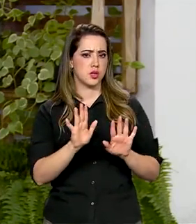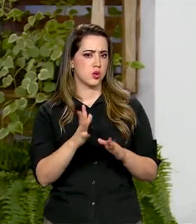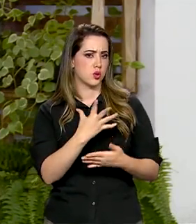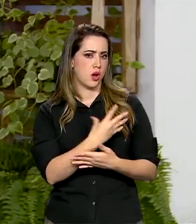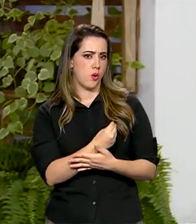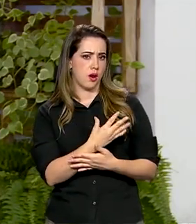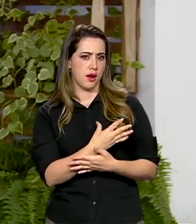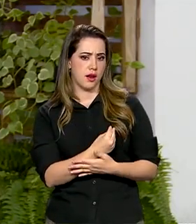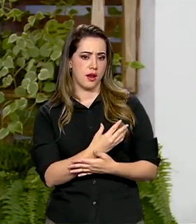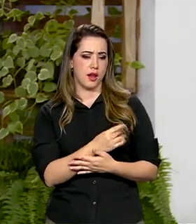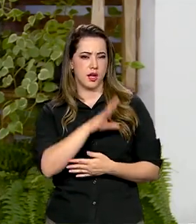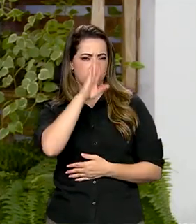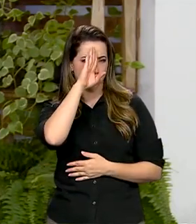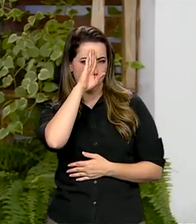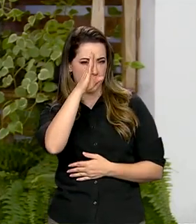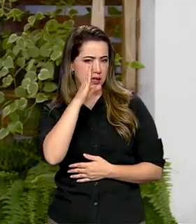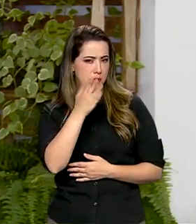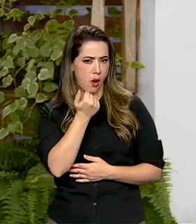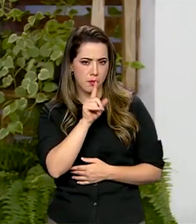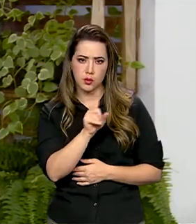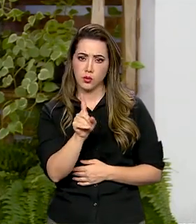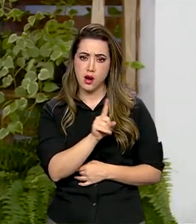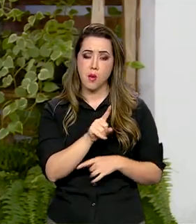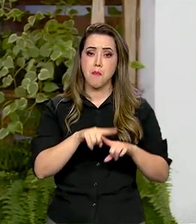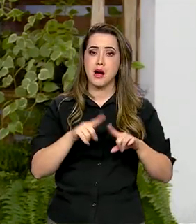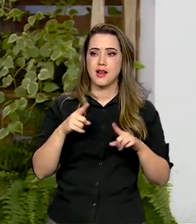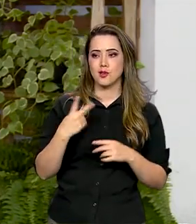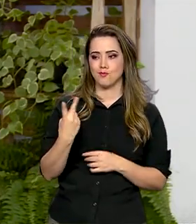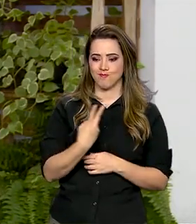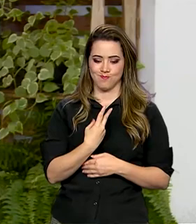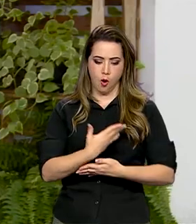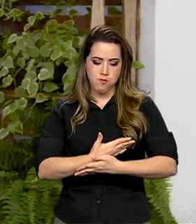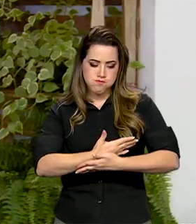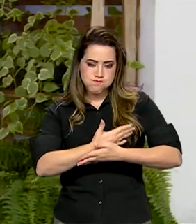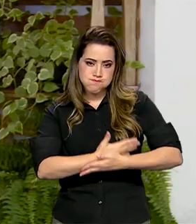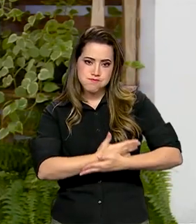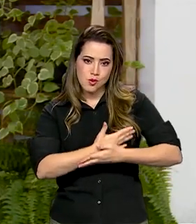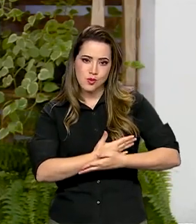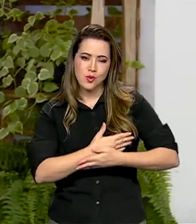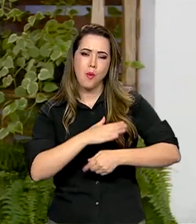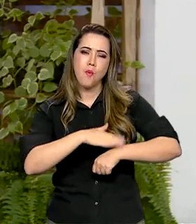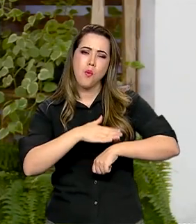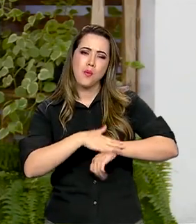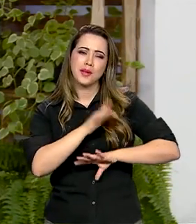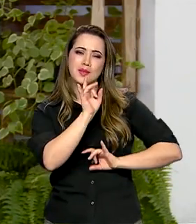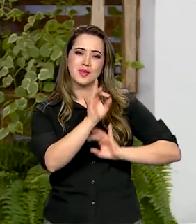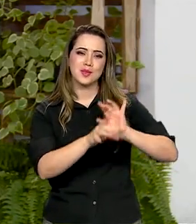leite materno como principal alimento. Mas eu e ele compartilhamos desses momentos tão